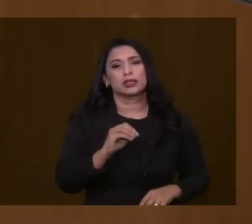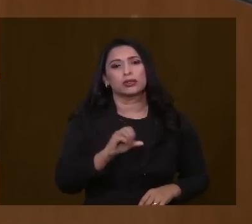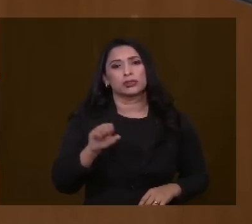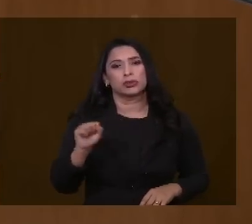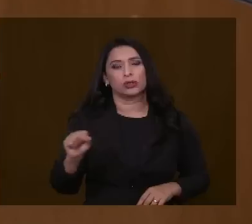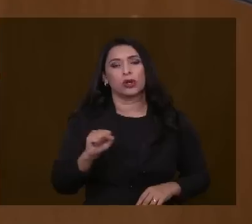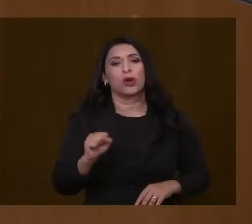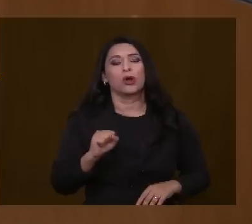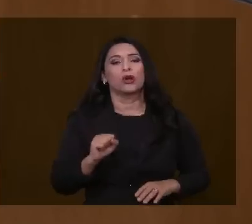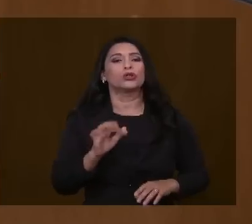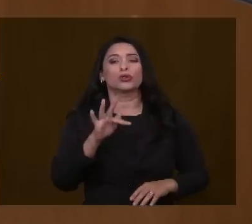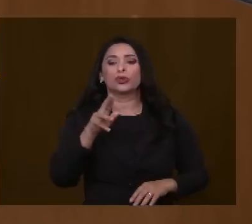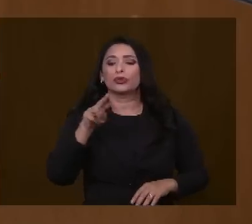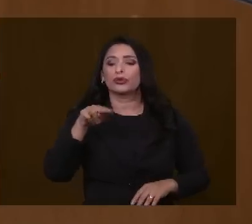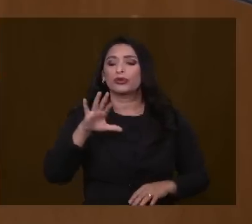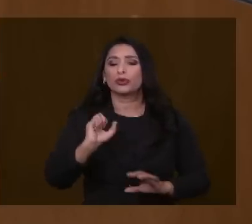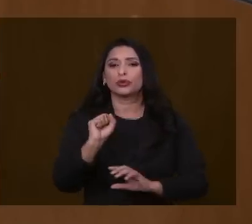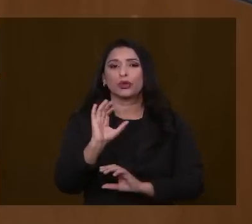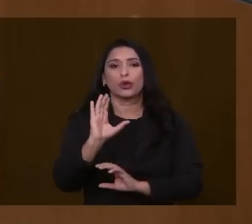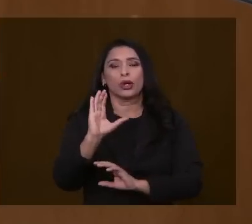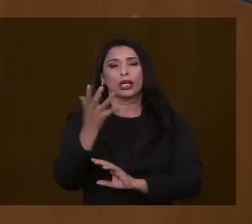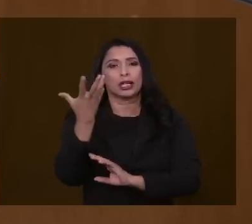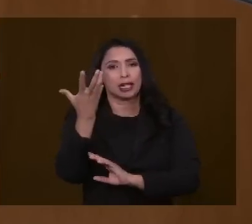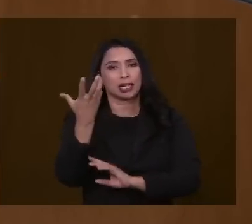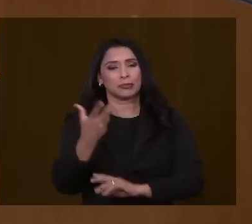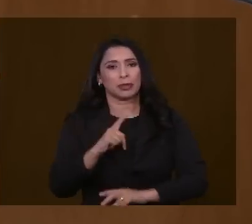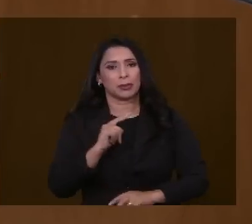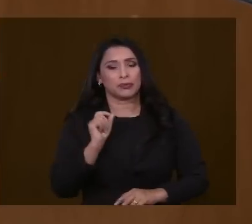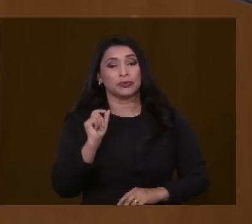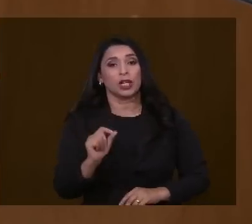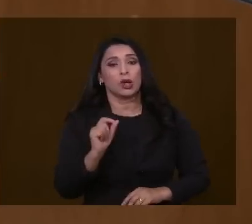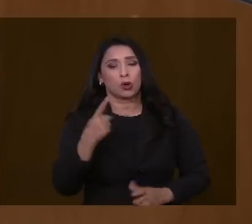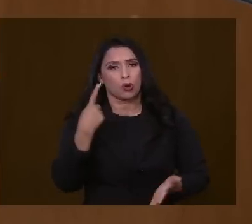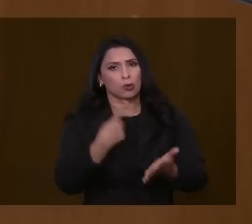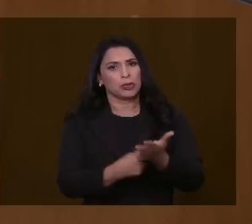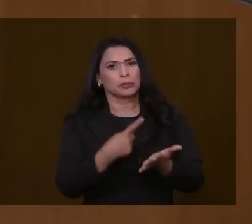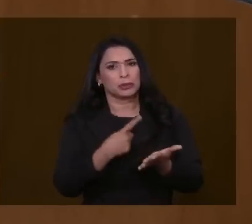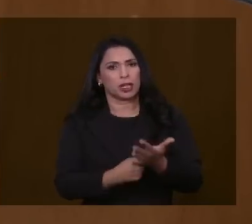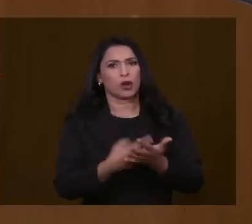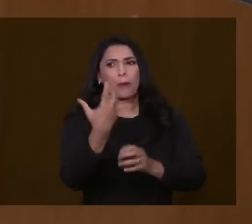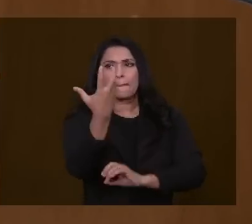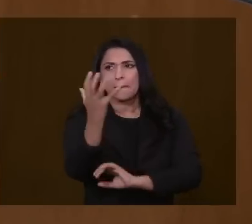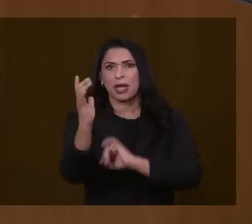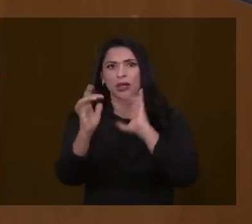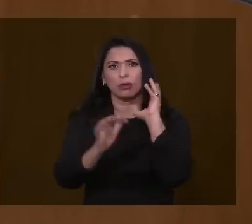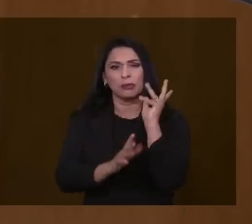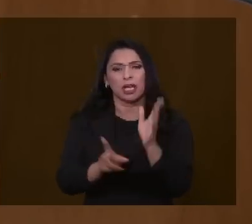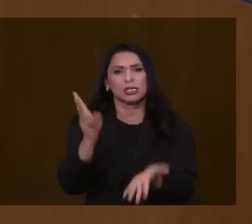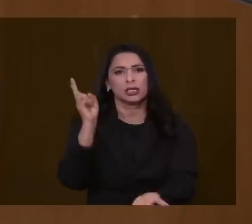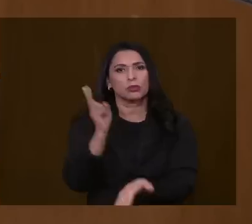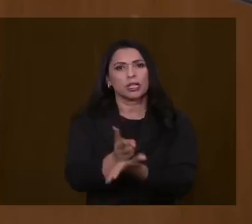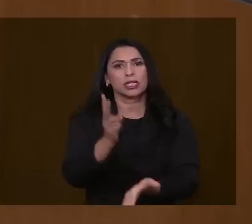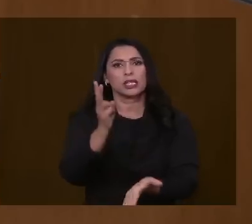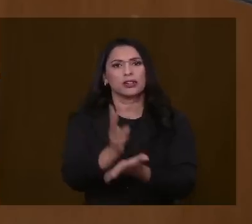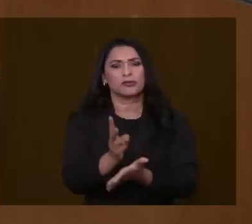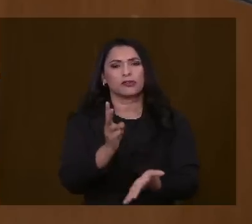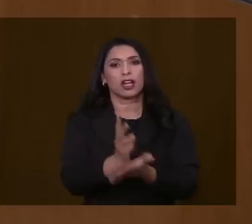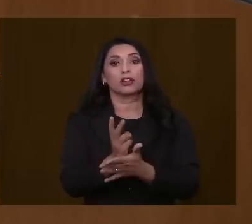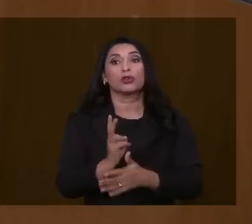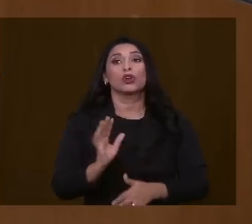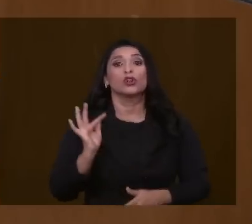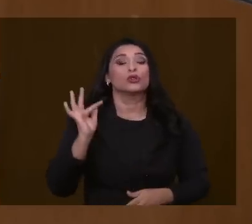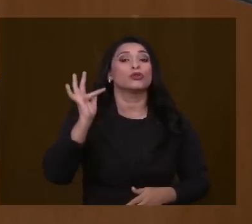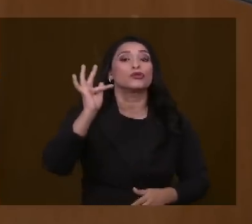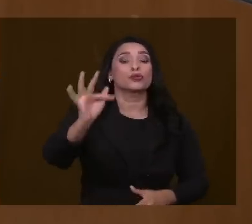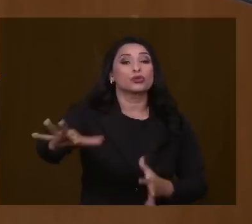Clima, refletindo seu comprometimento com a preservação do meio ambiente e com o futuro sustentável de